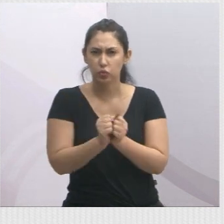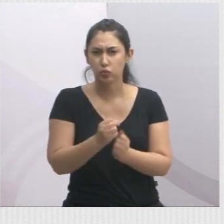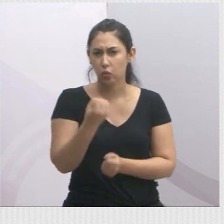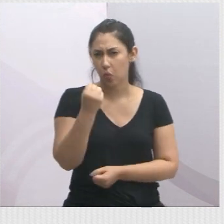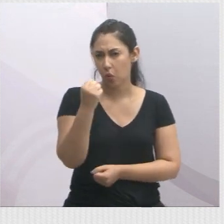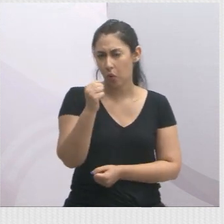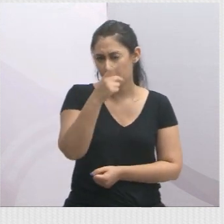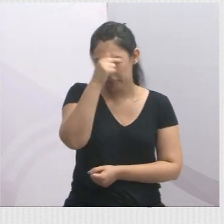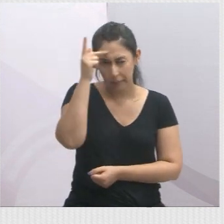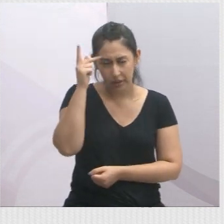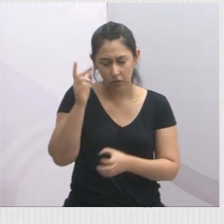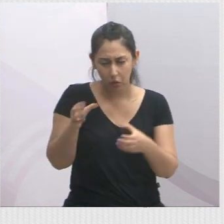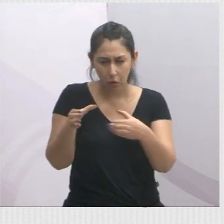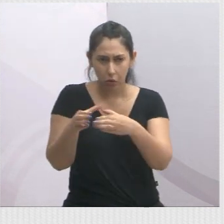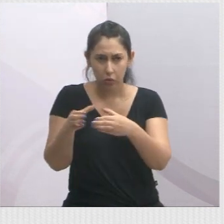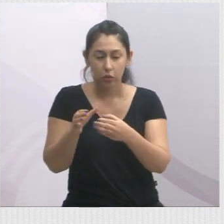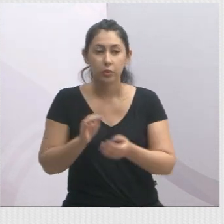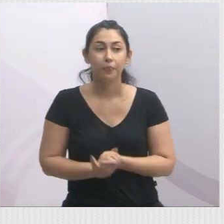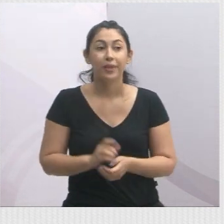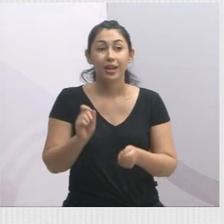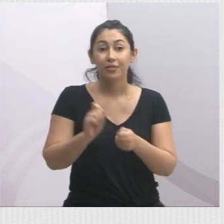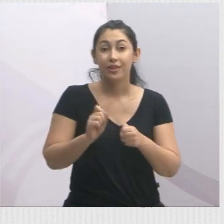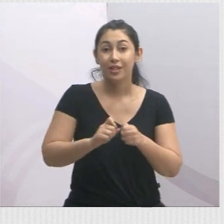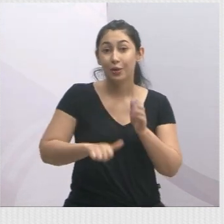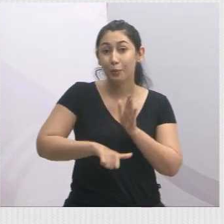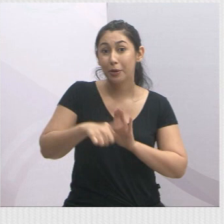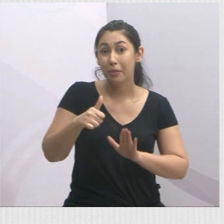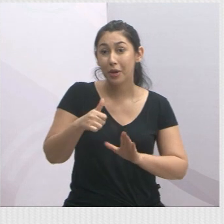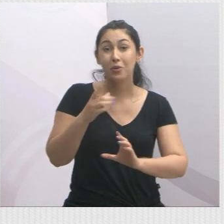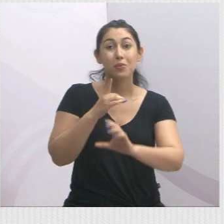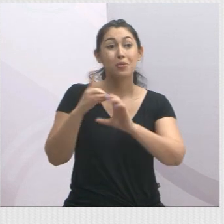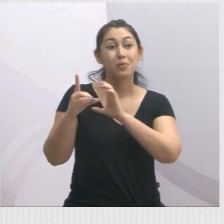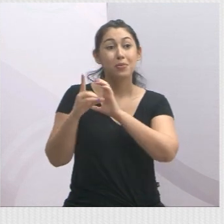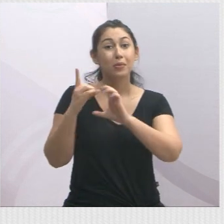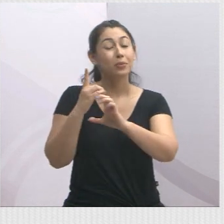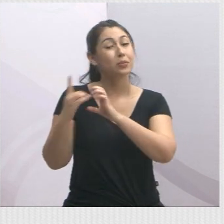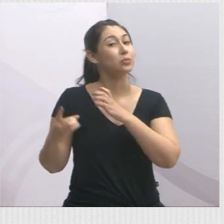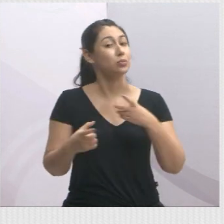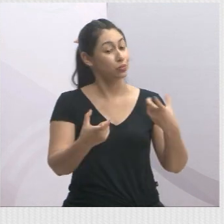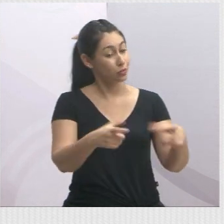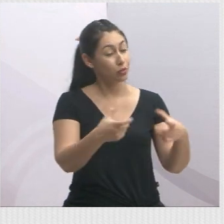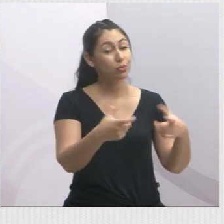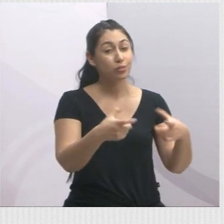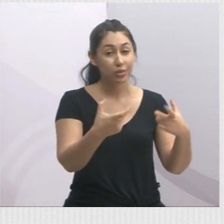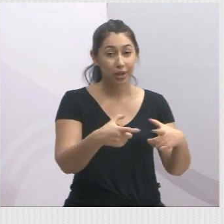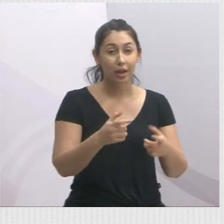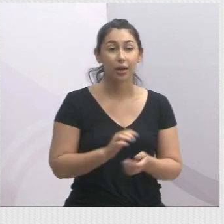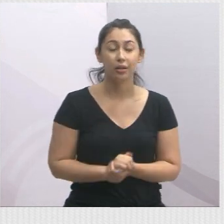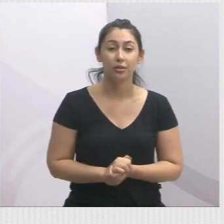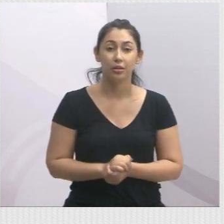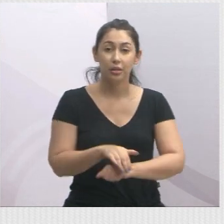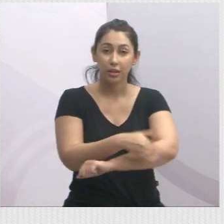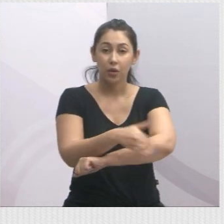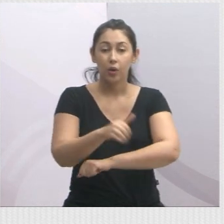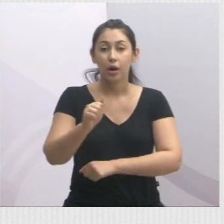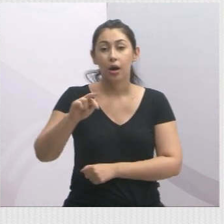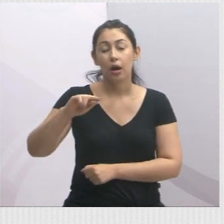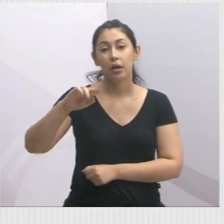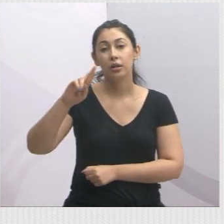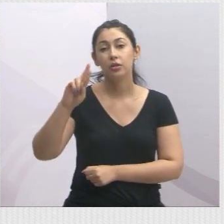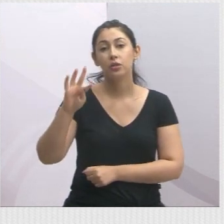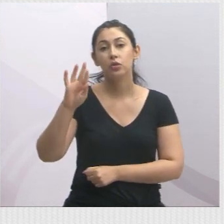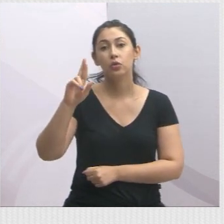pessoas, realizaram o primeiro culto em salão comercial, localizado à rua Arthur Viana,